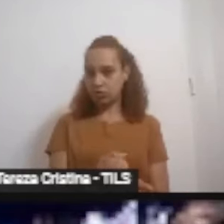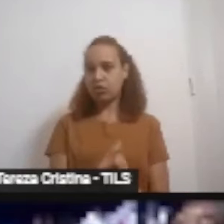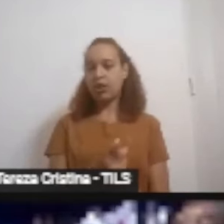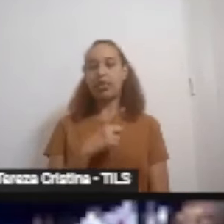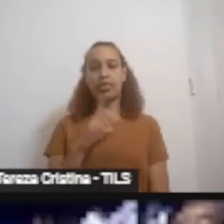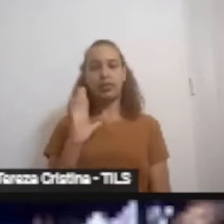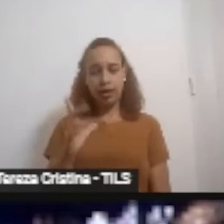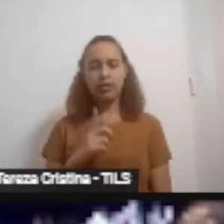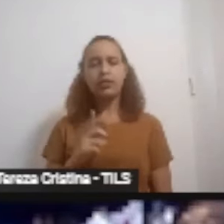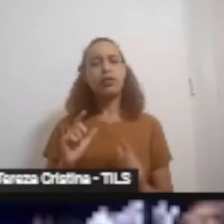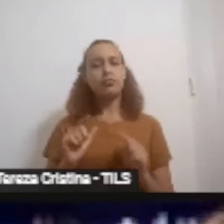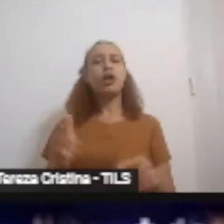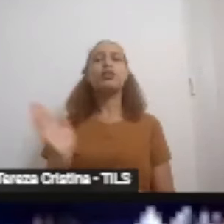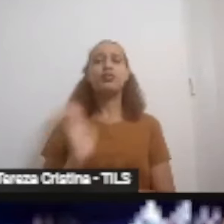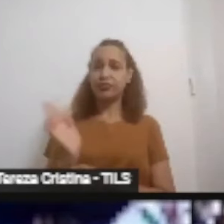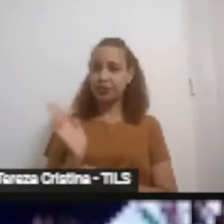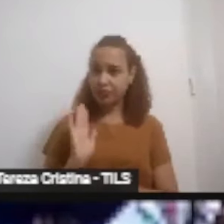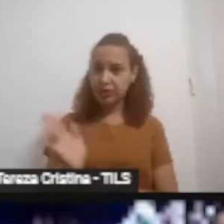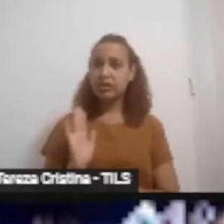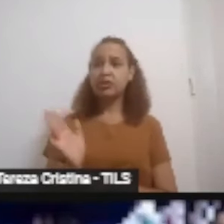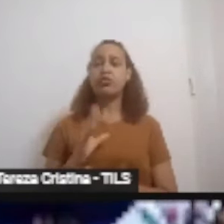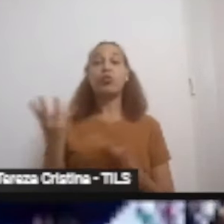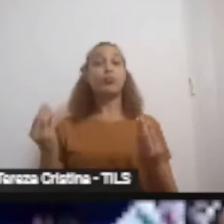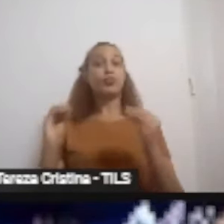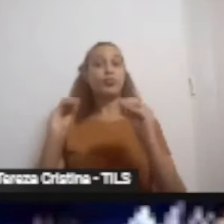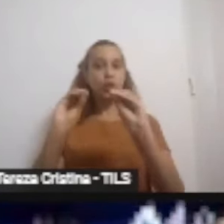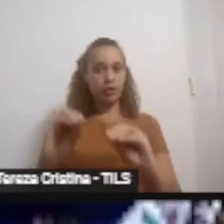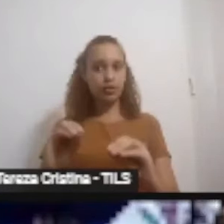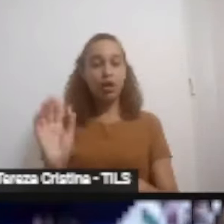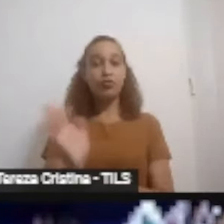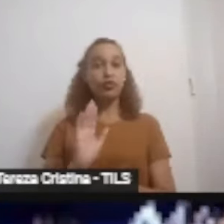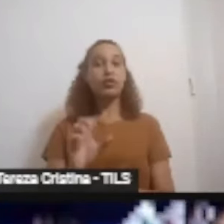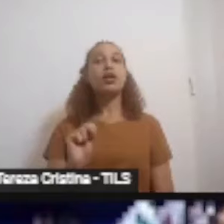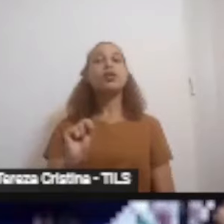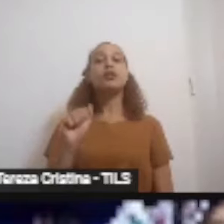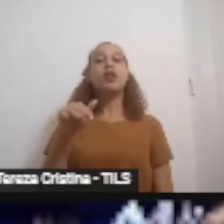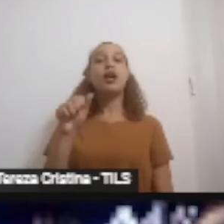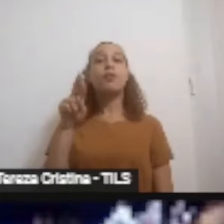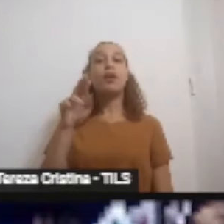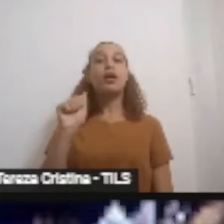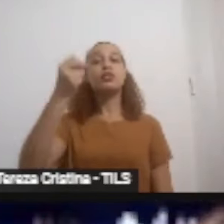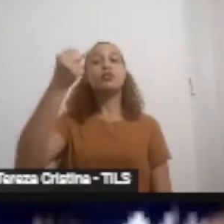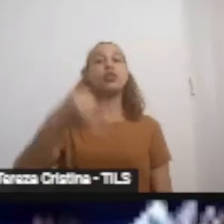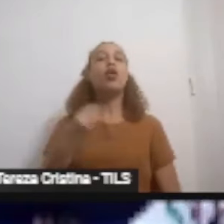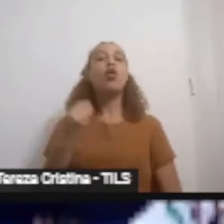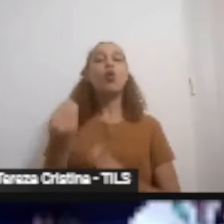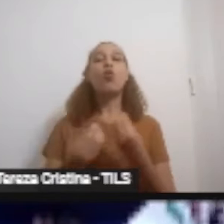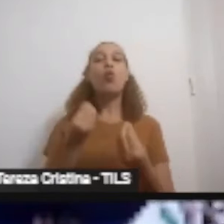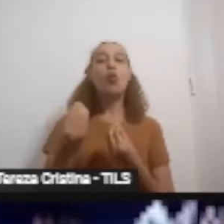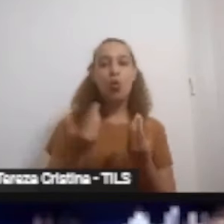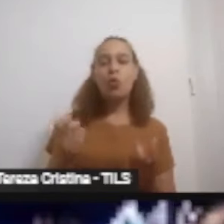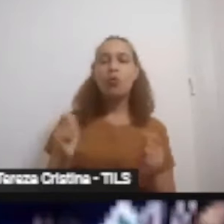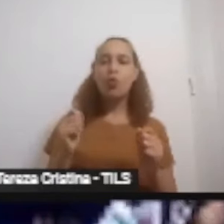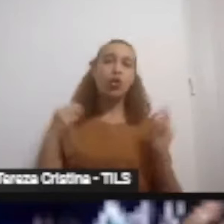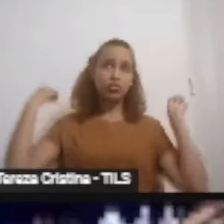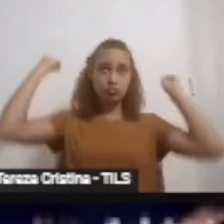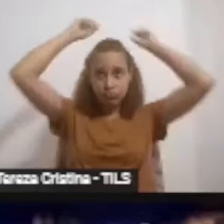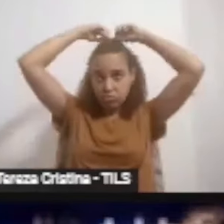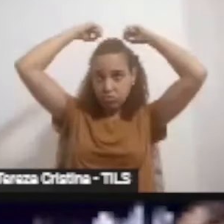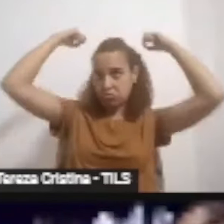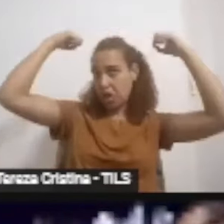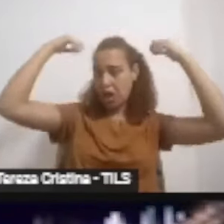o teu vídeo. Vamos colocar essa semana o vídeo também da Samara, contando como é que as crianças podem usar no na cabelo, escola,